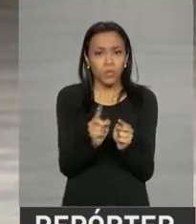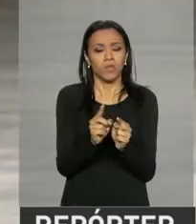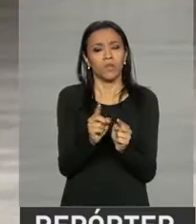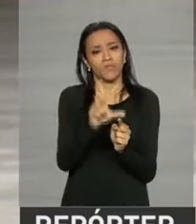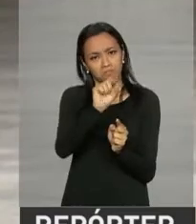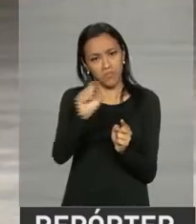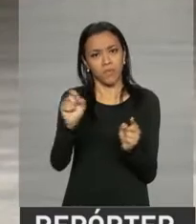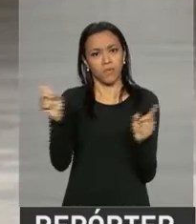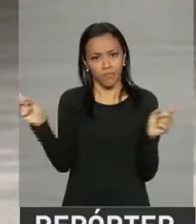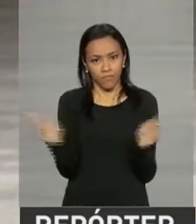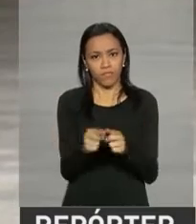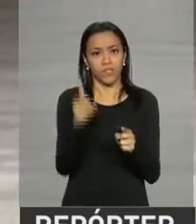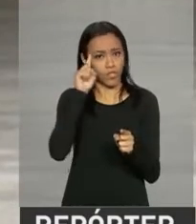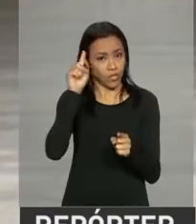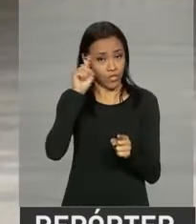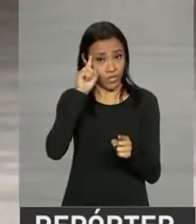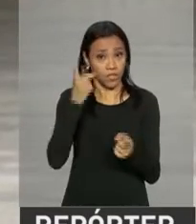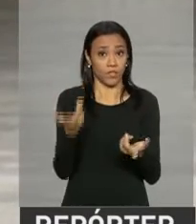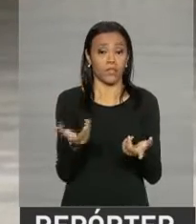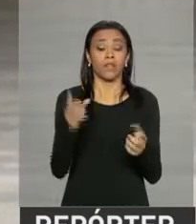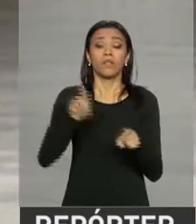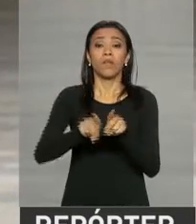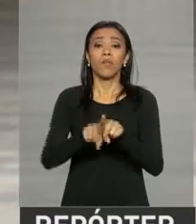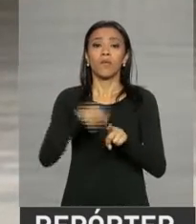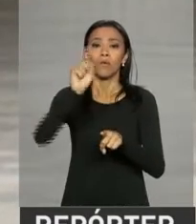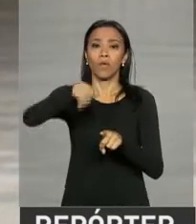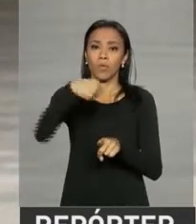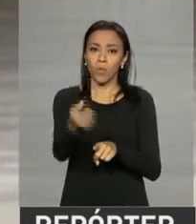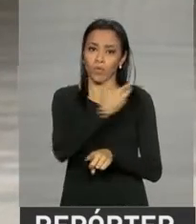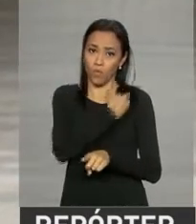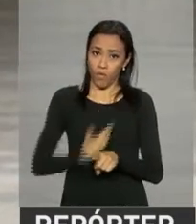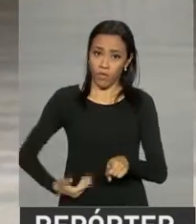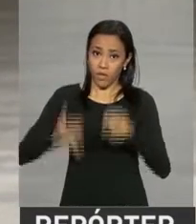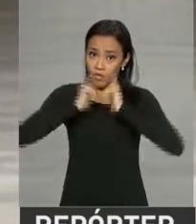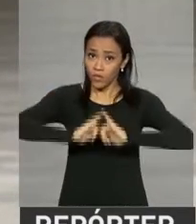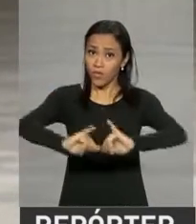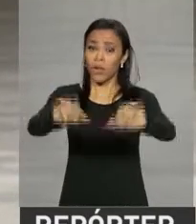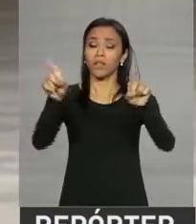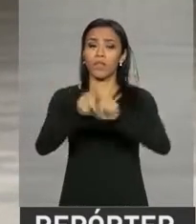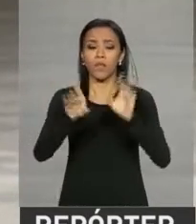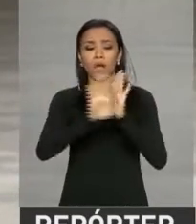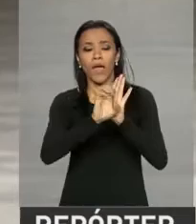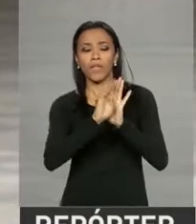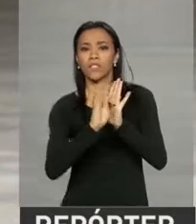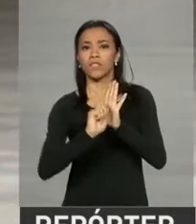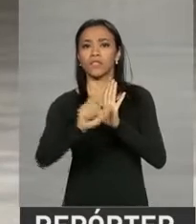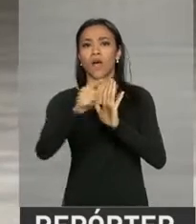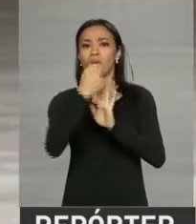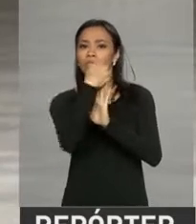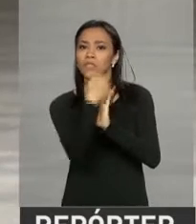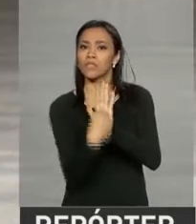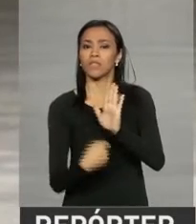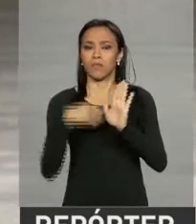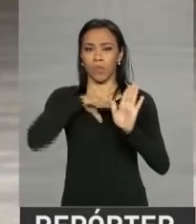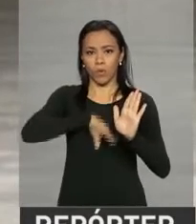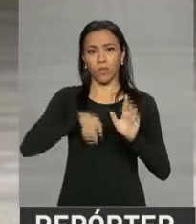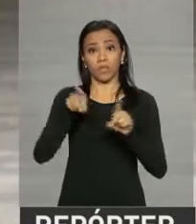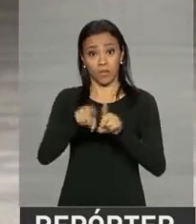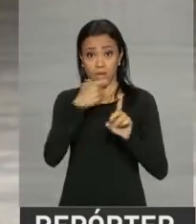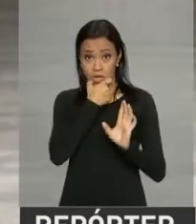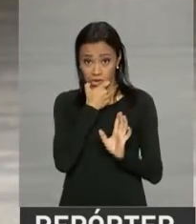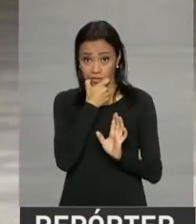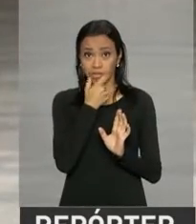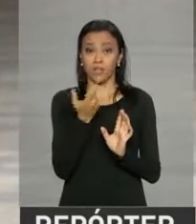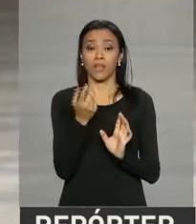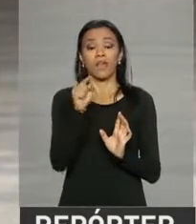área de óleo e de gás o governo também vai passar a publicar os editais em português e em inglês o secretário executivo disse